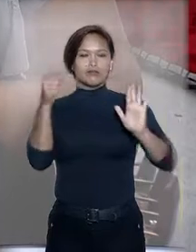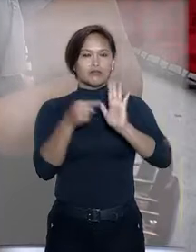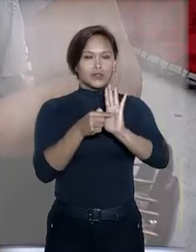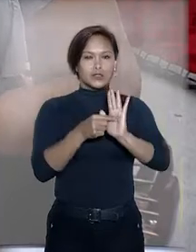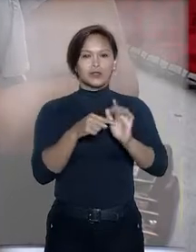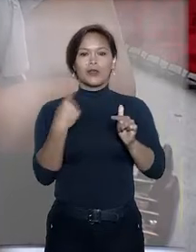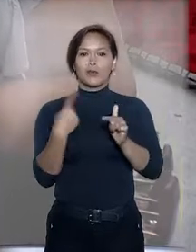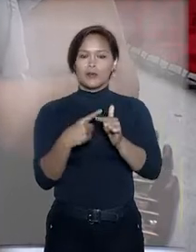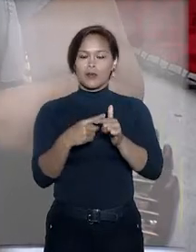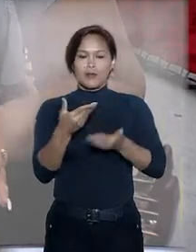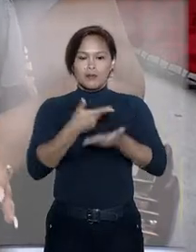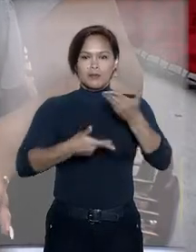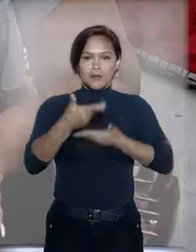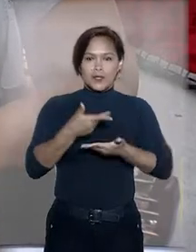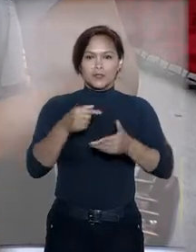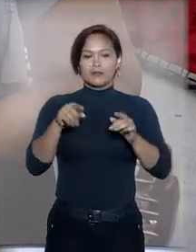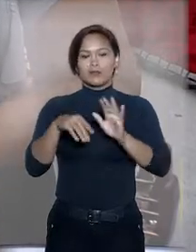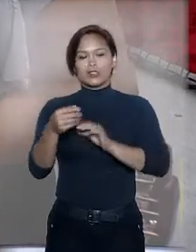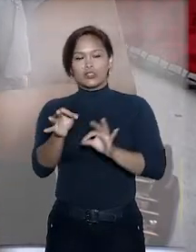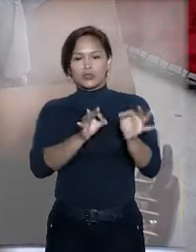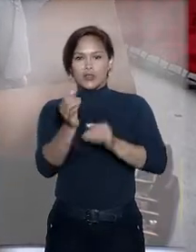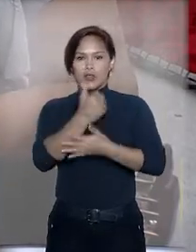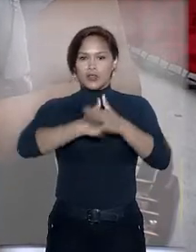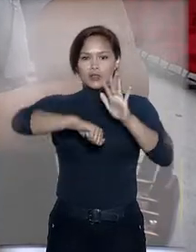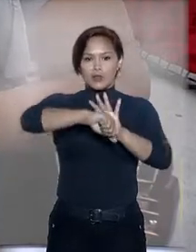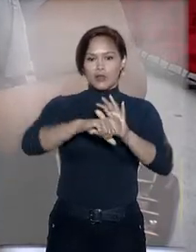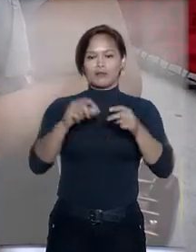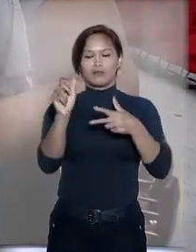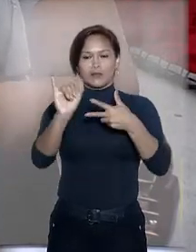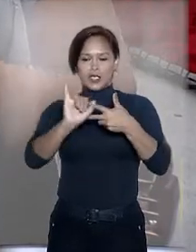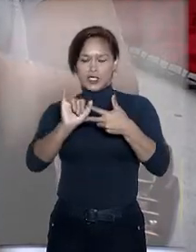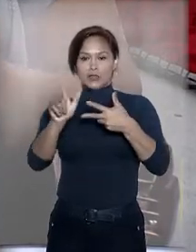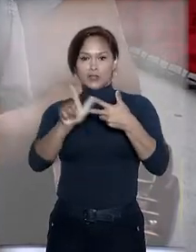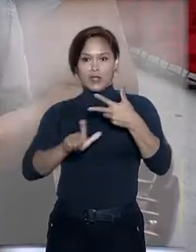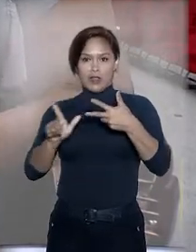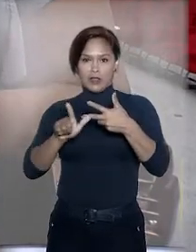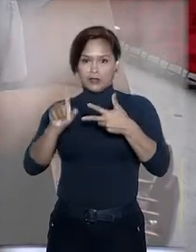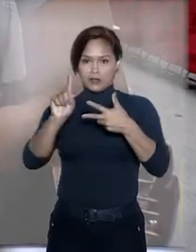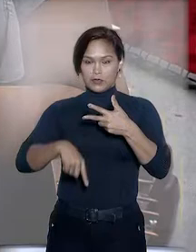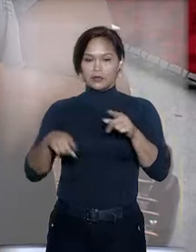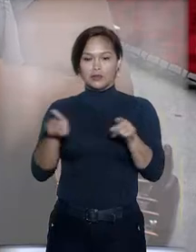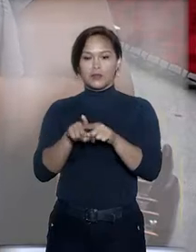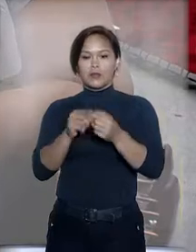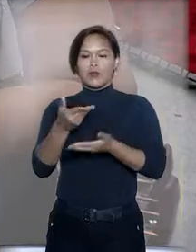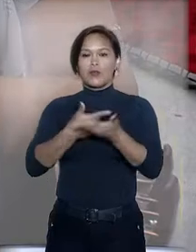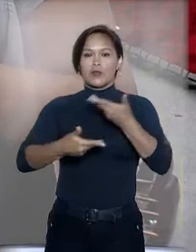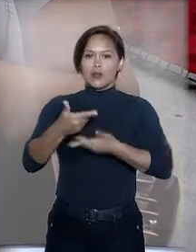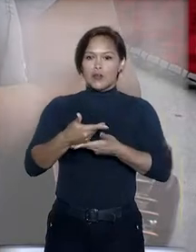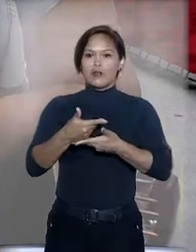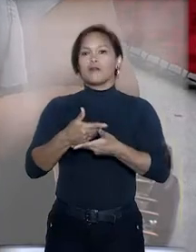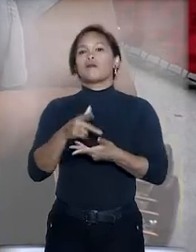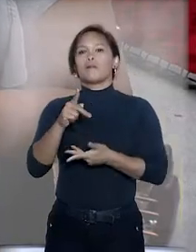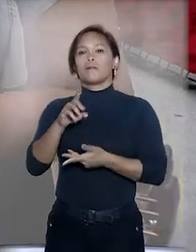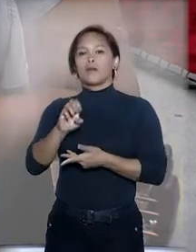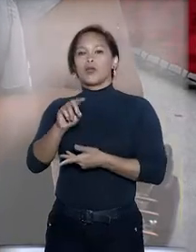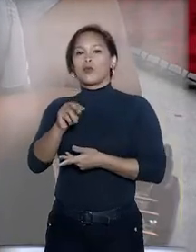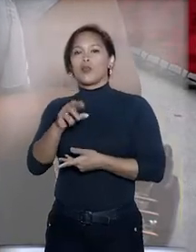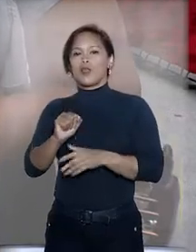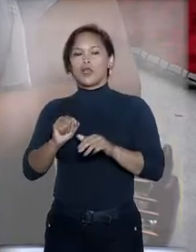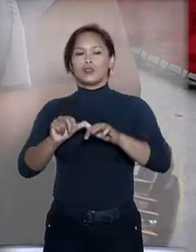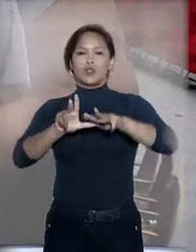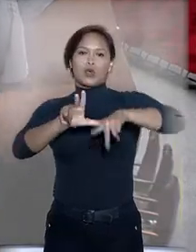por supostamente participar de esquema criminoso nos poderes executivo e legislativo com envolvimento em peculato e